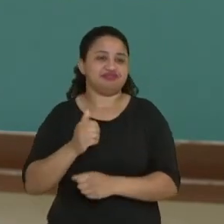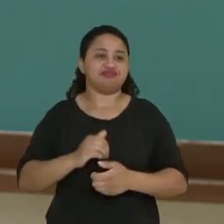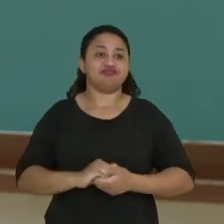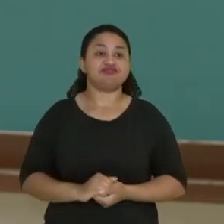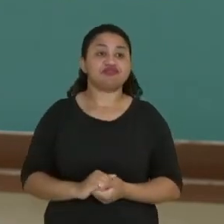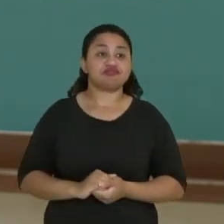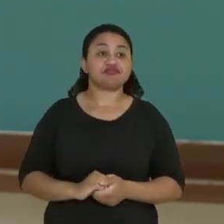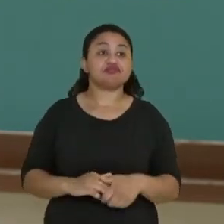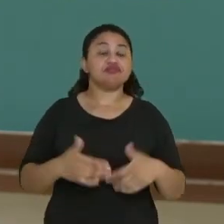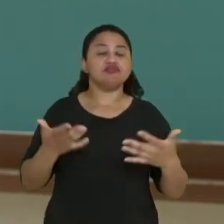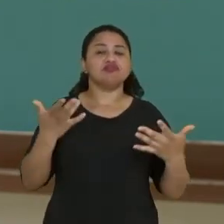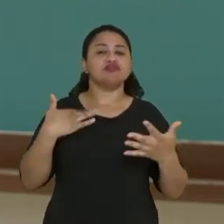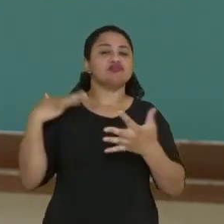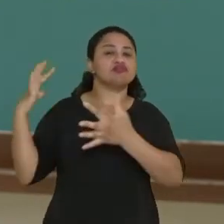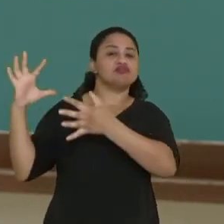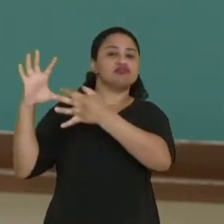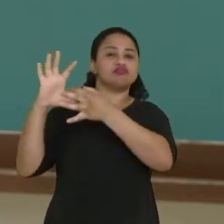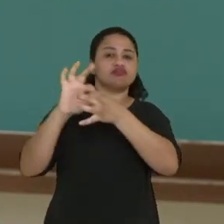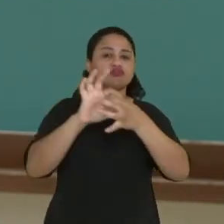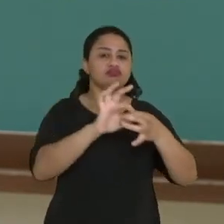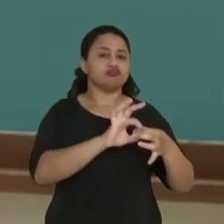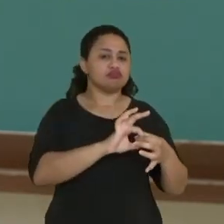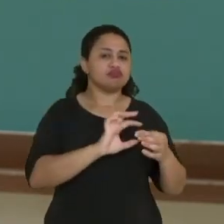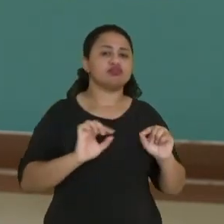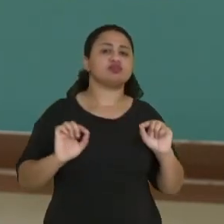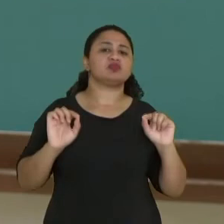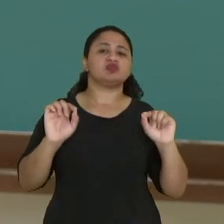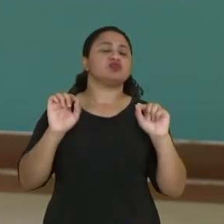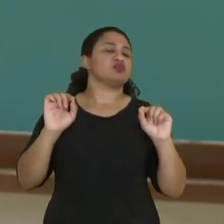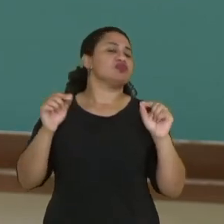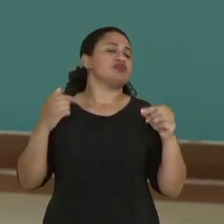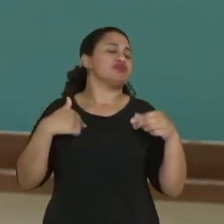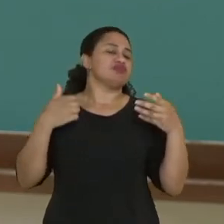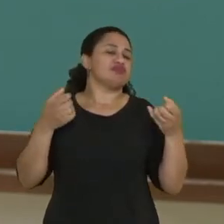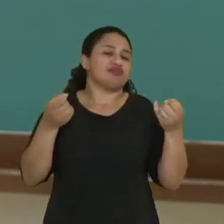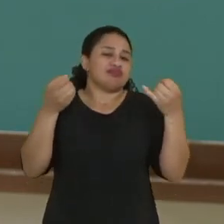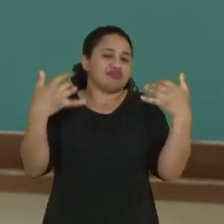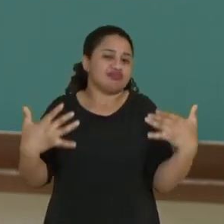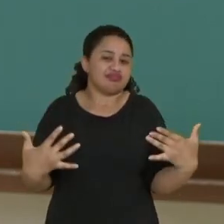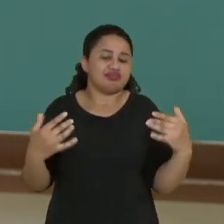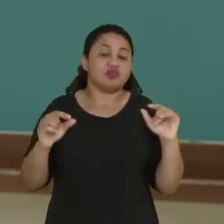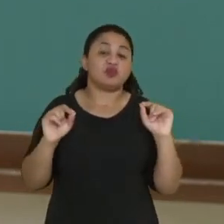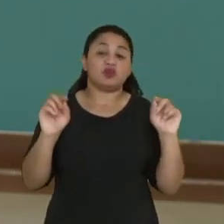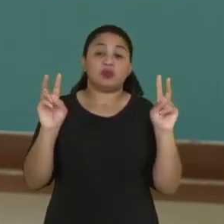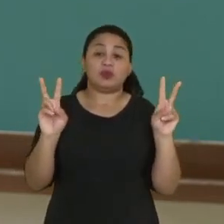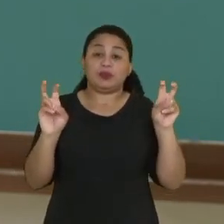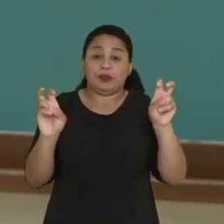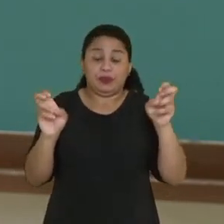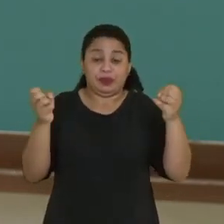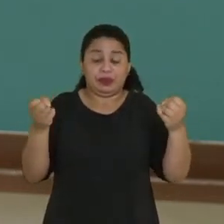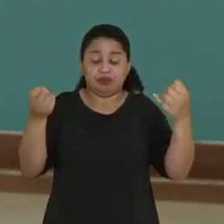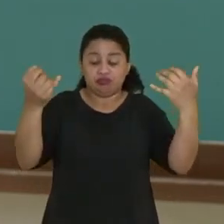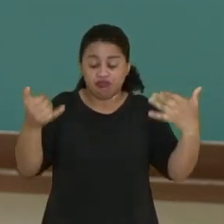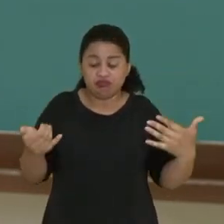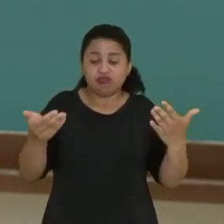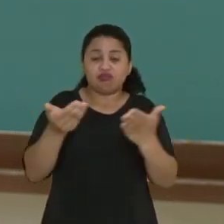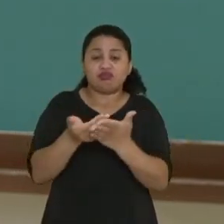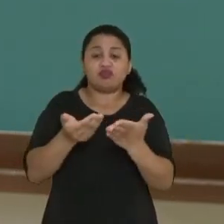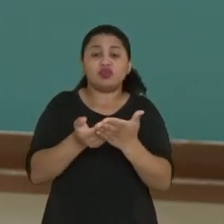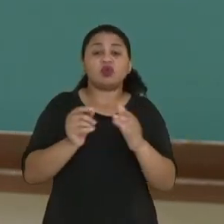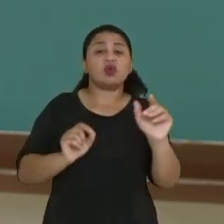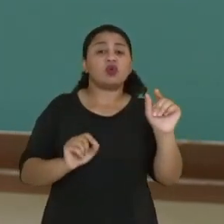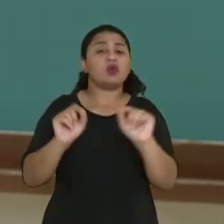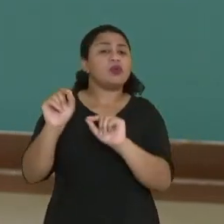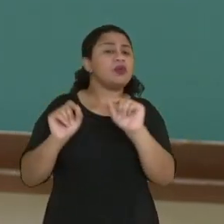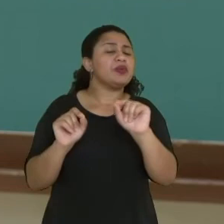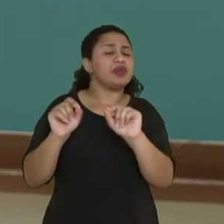Vamos contextualizar, né? Então, sobre o que nós estamos falando aqui, né? Os assuntos aqui que fazem parte, então, né,